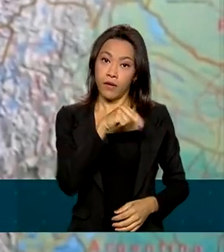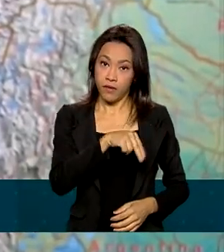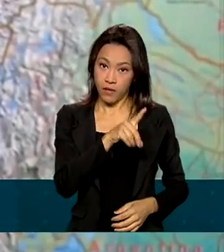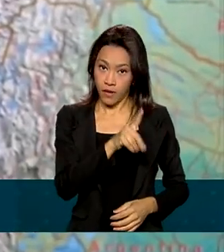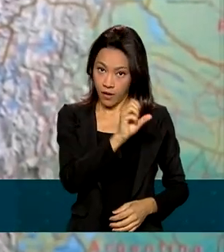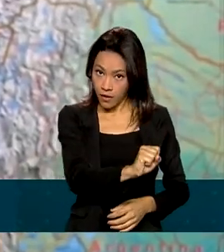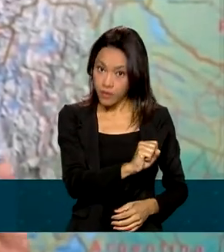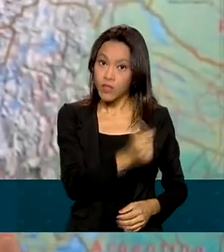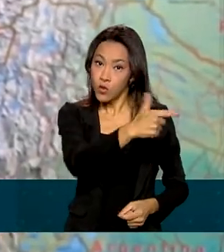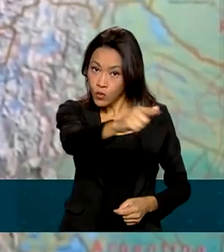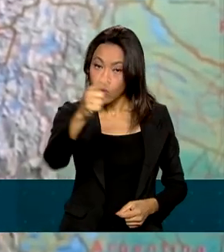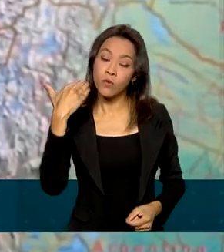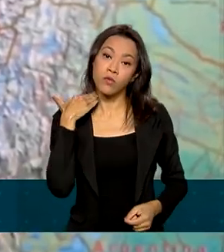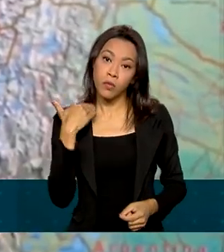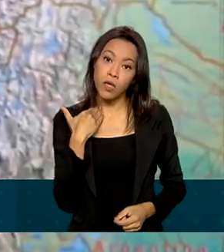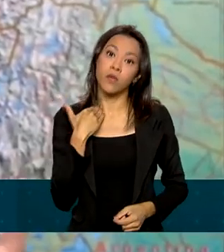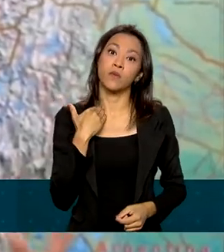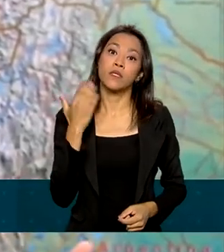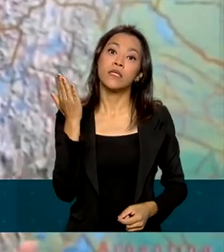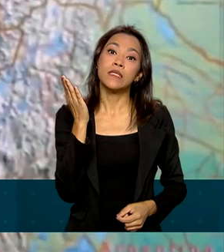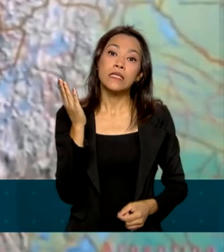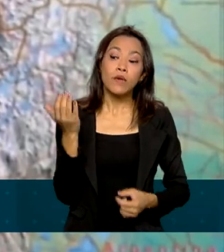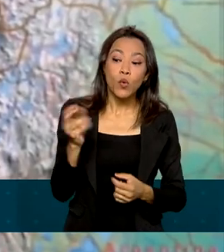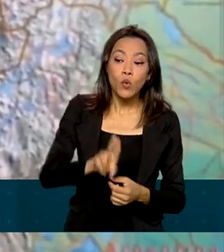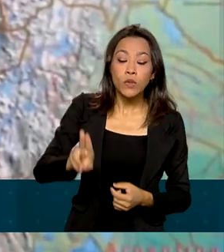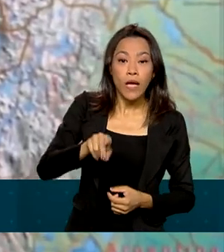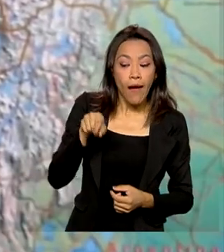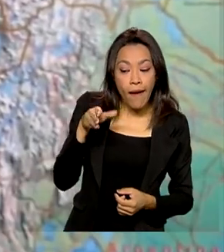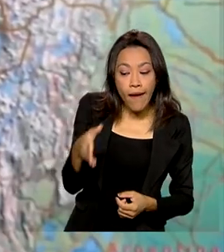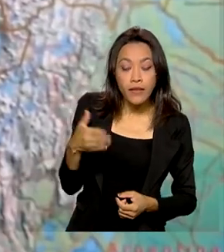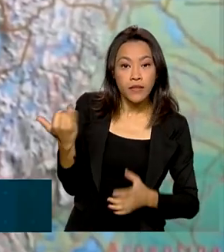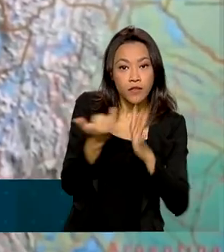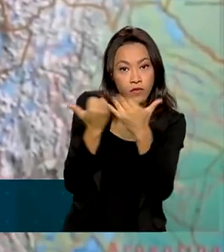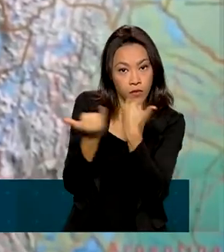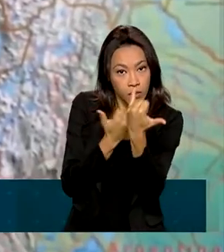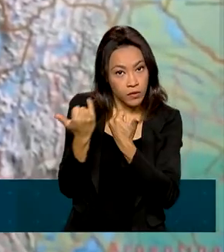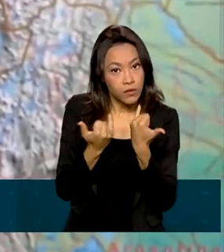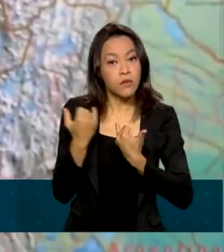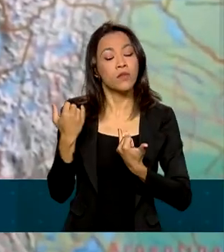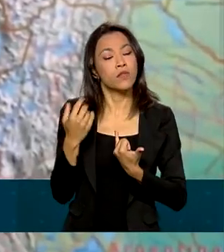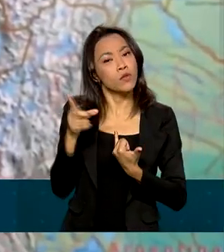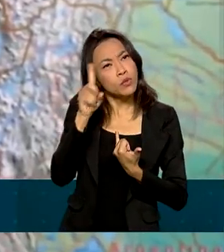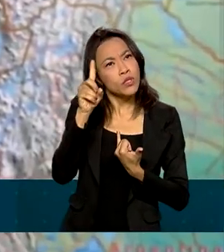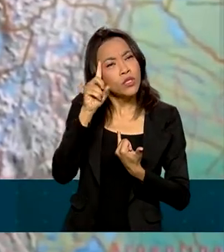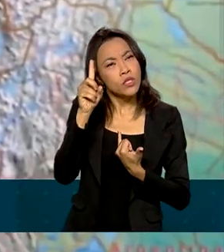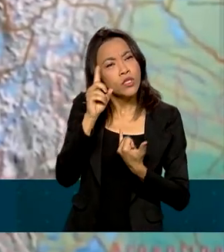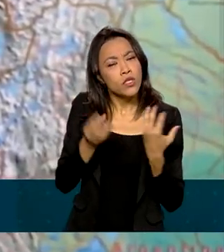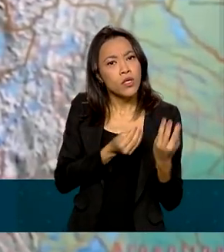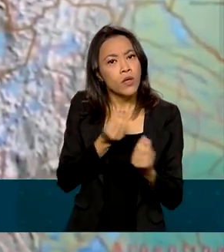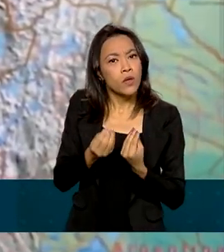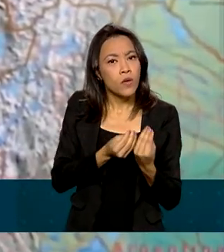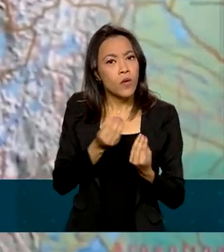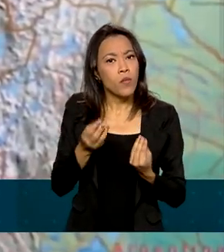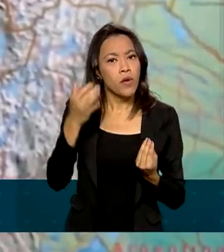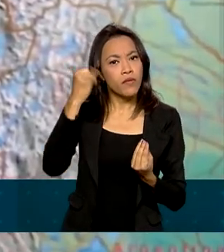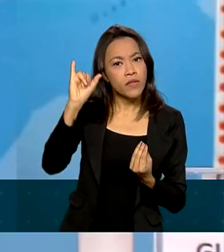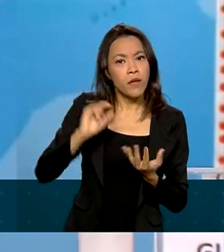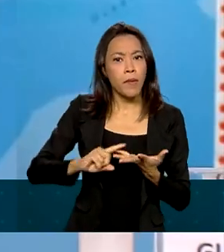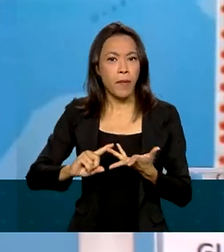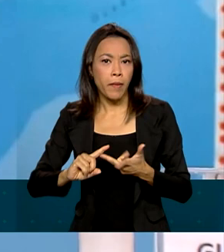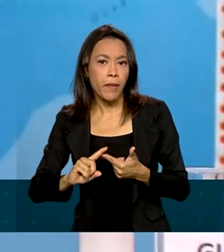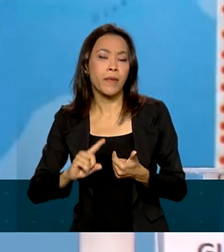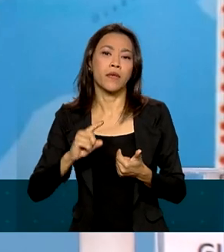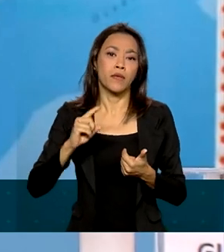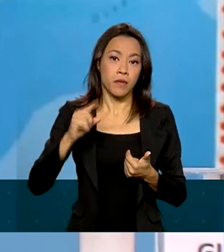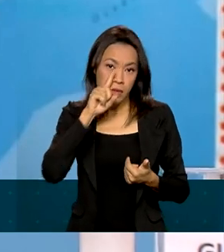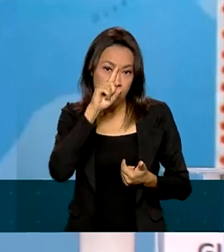serão capazes de usar essa informação no seu dia a dia na sua forma de precificar risco na sua forma de O Retorno social